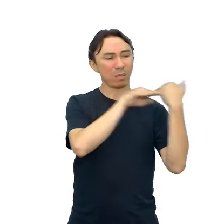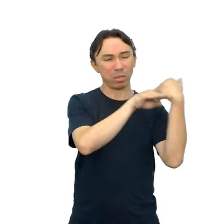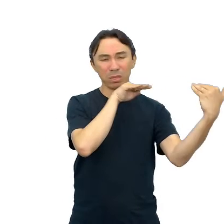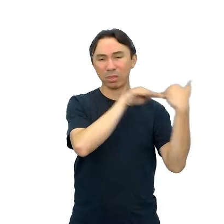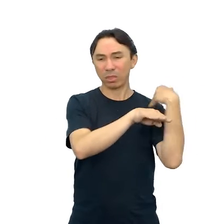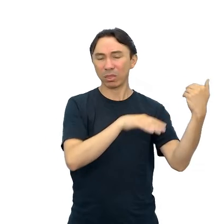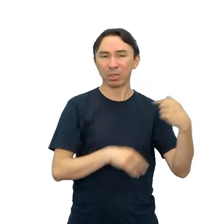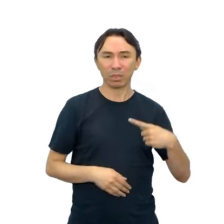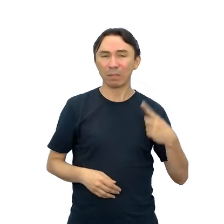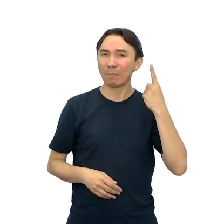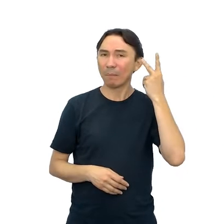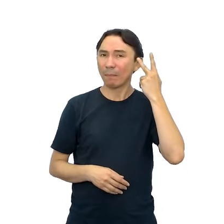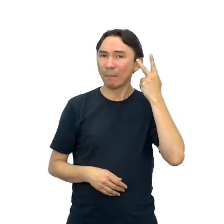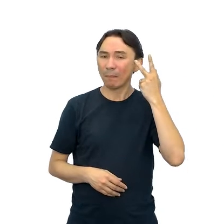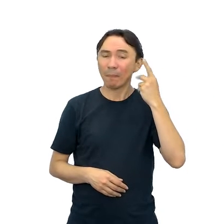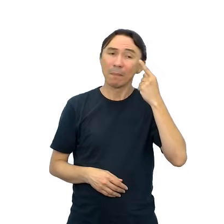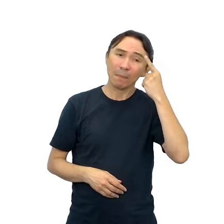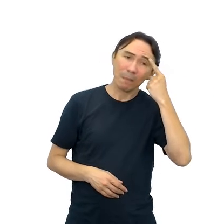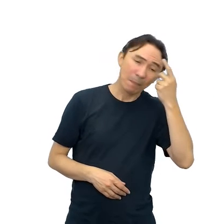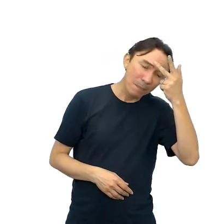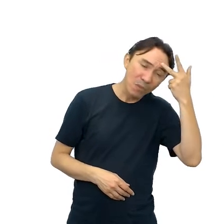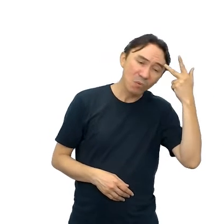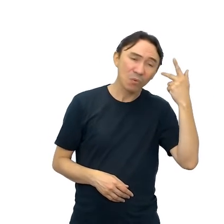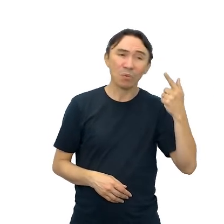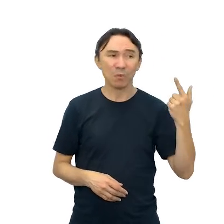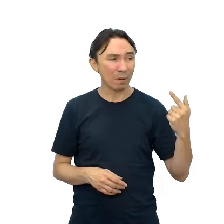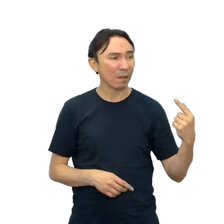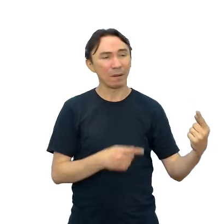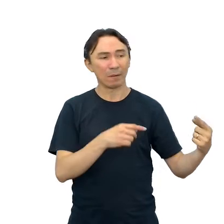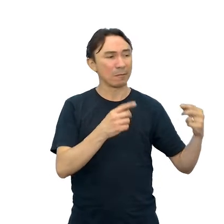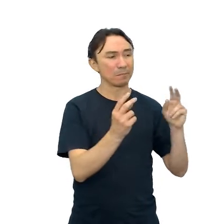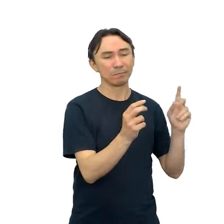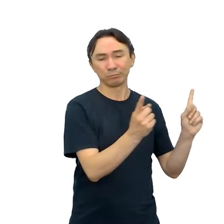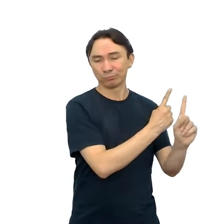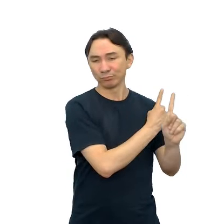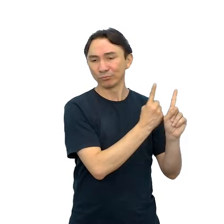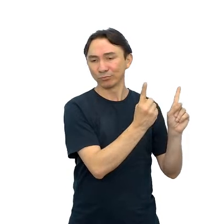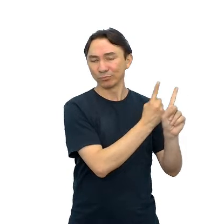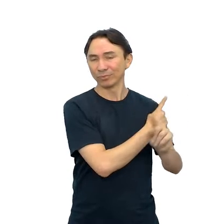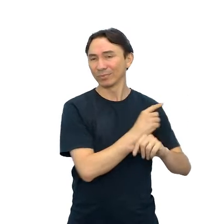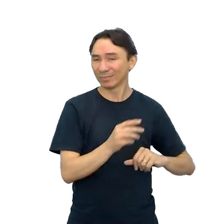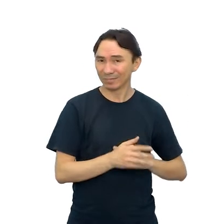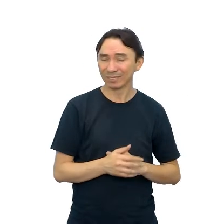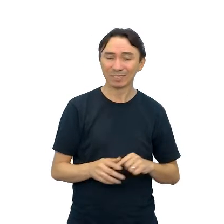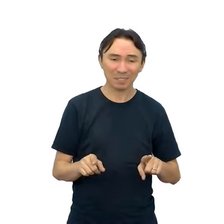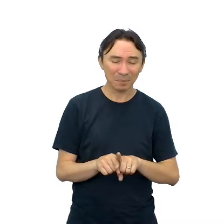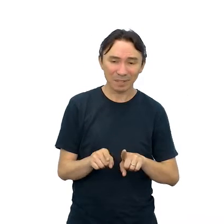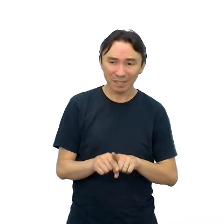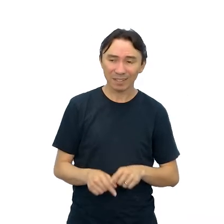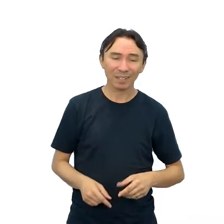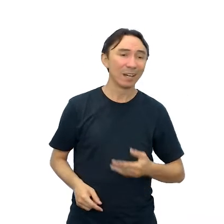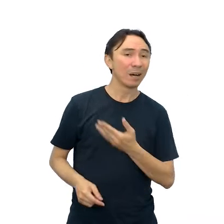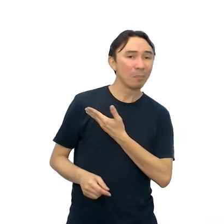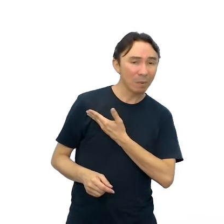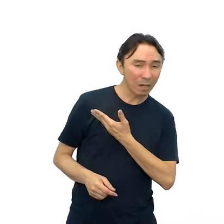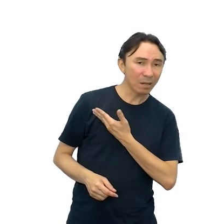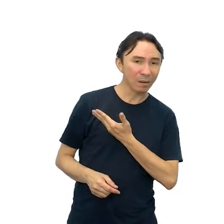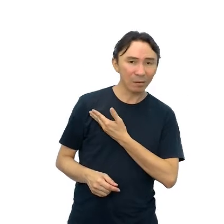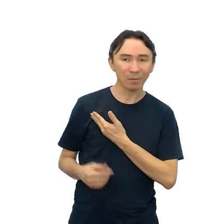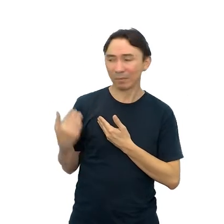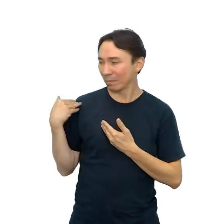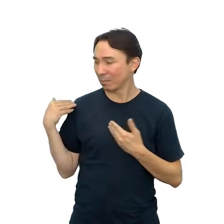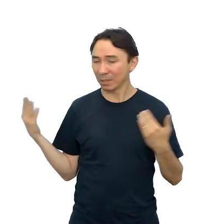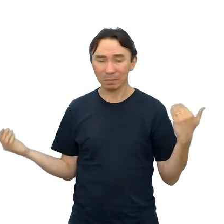dos barulhos. Nós temos os distratores, que são os nossos colegas que estão ali ao nosso lado,